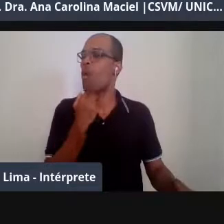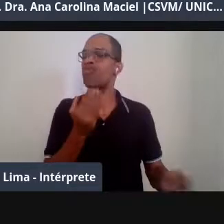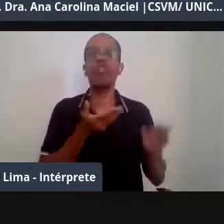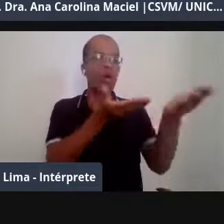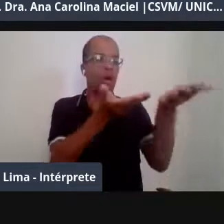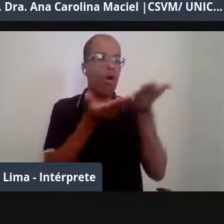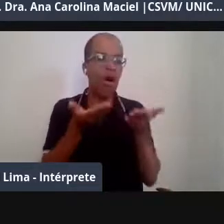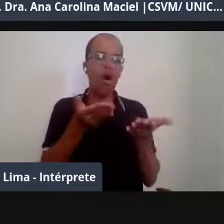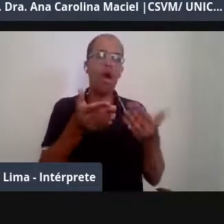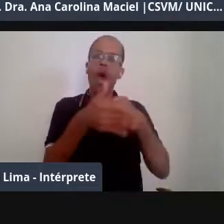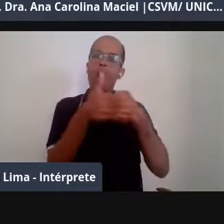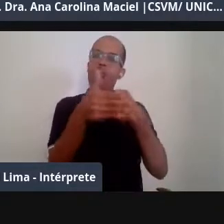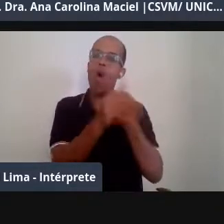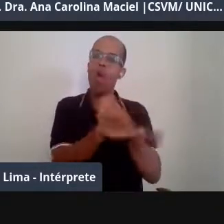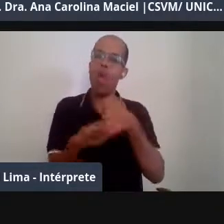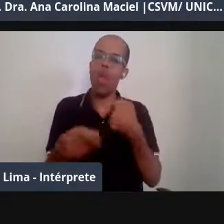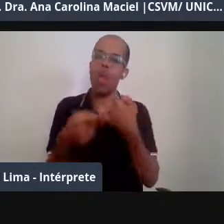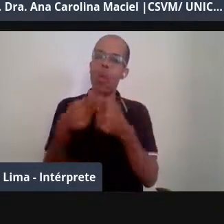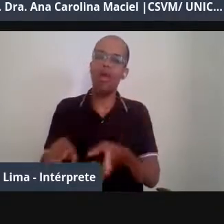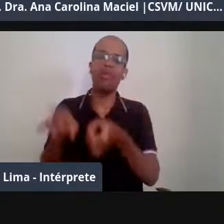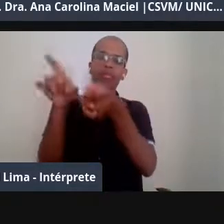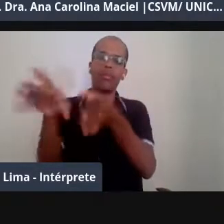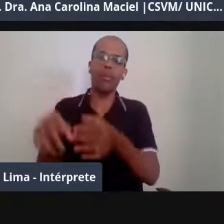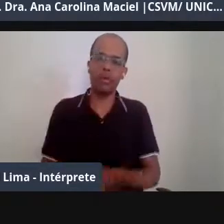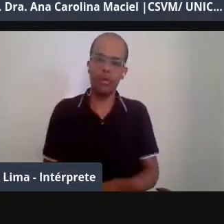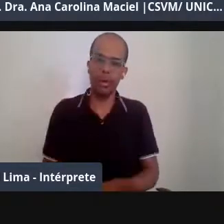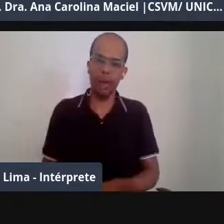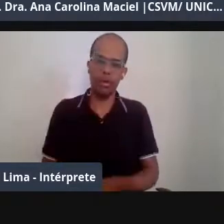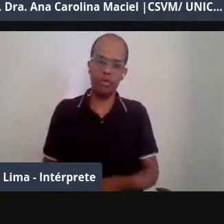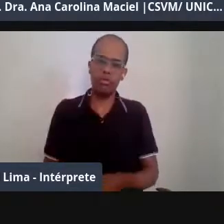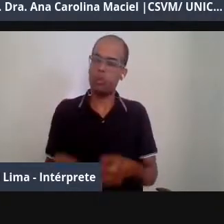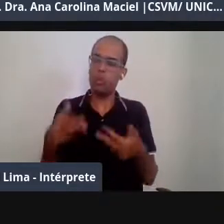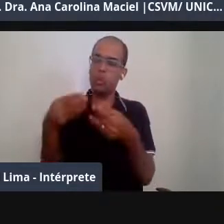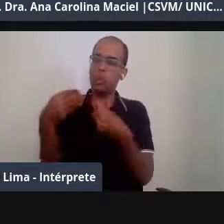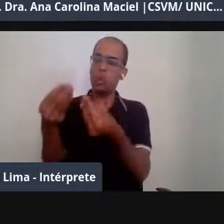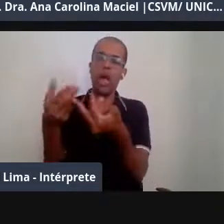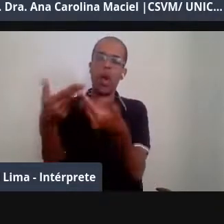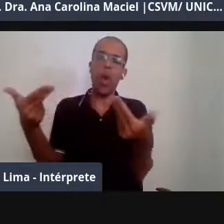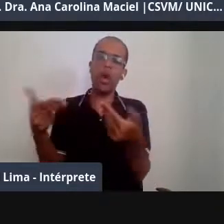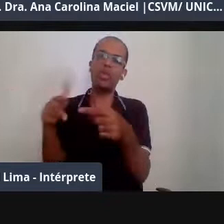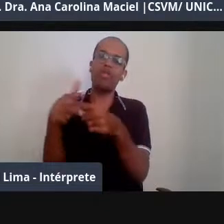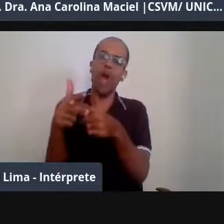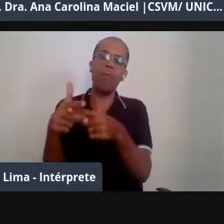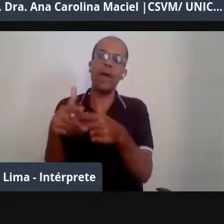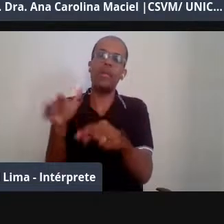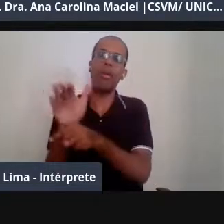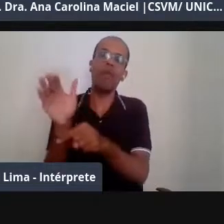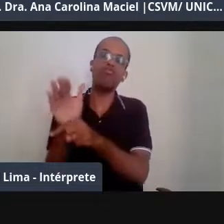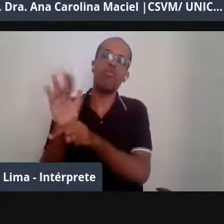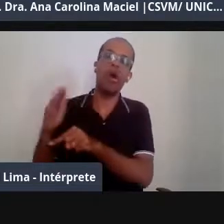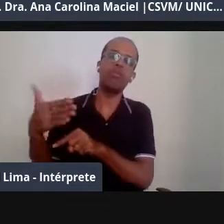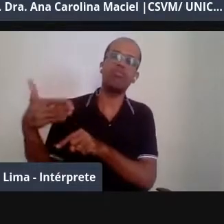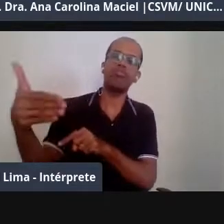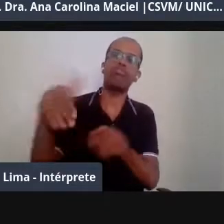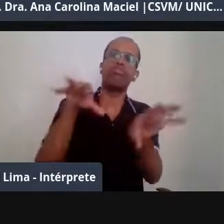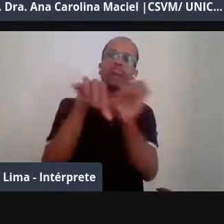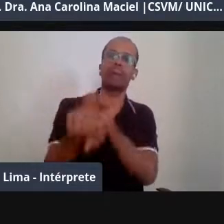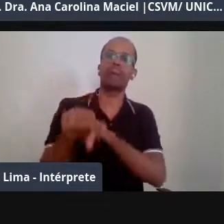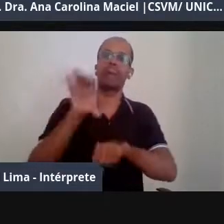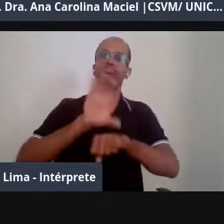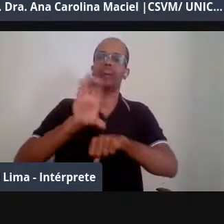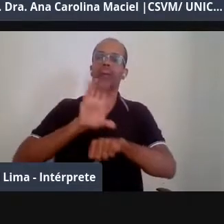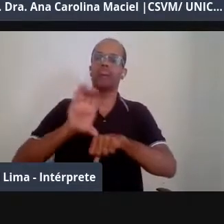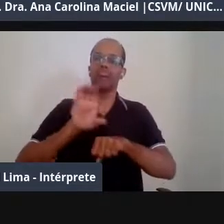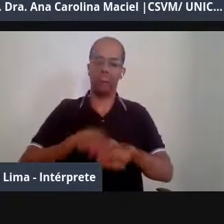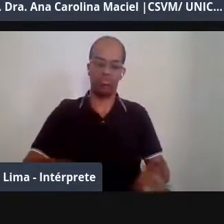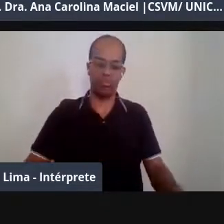alunos e deixá-los, sem os mínimos meios necessários para poder concluir o curso. Então, eu considero